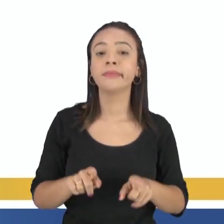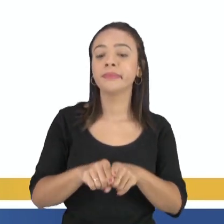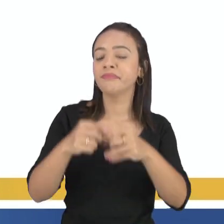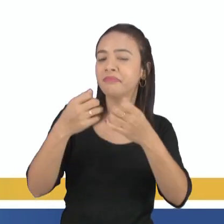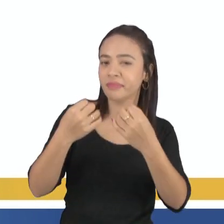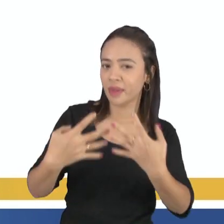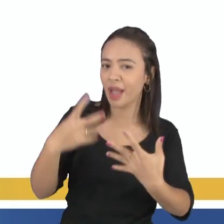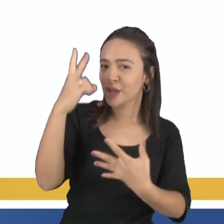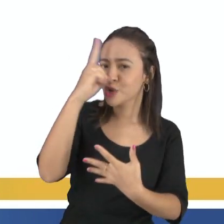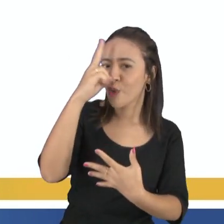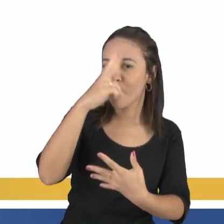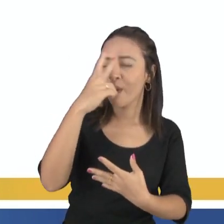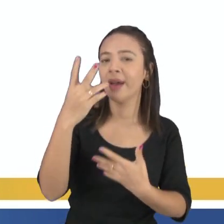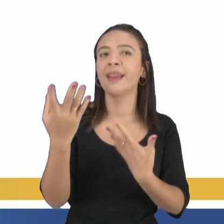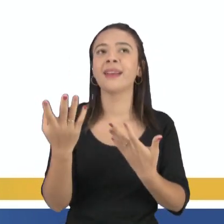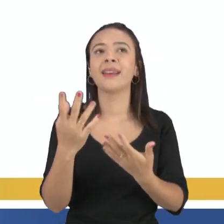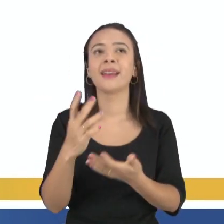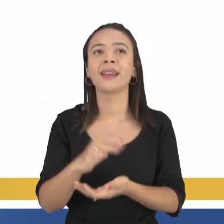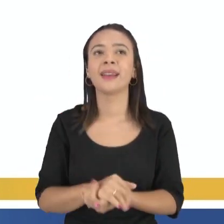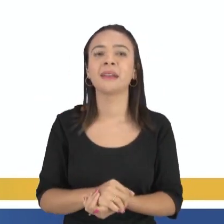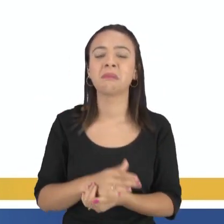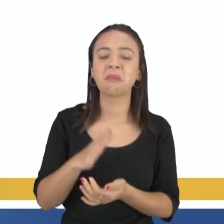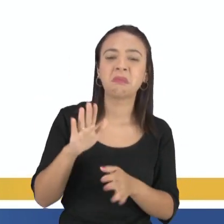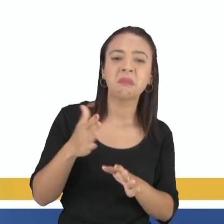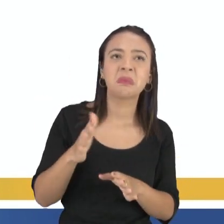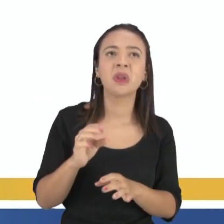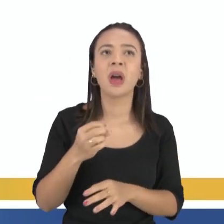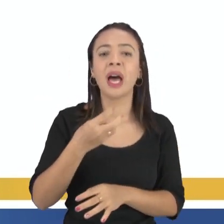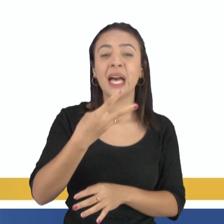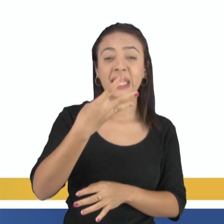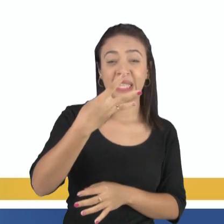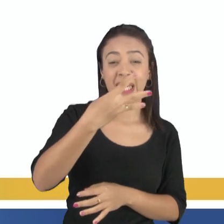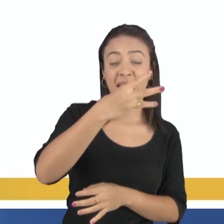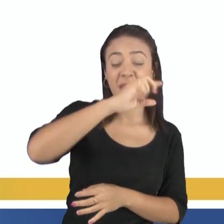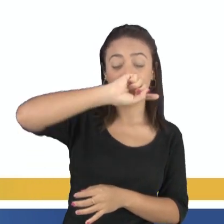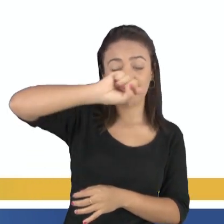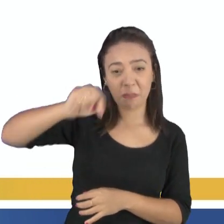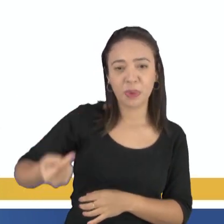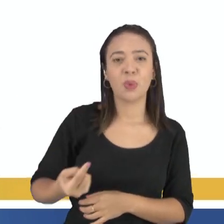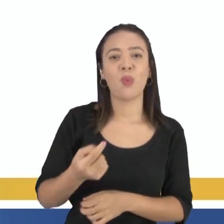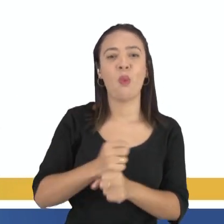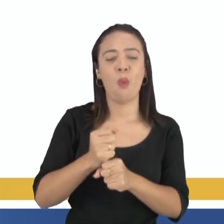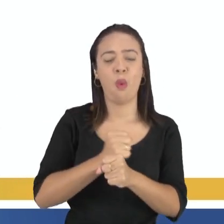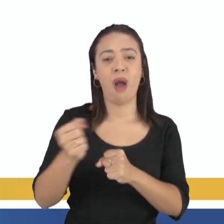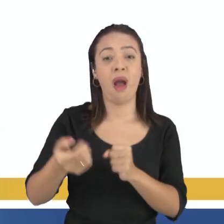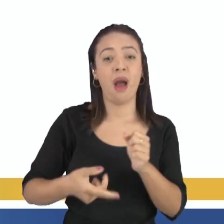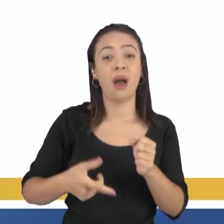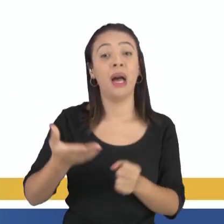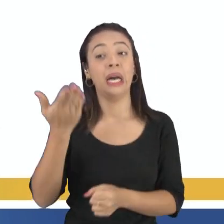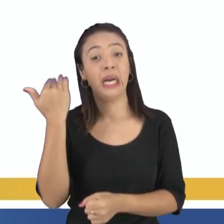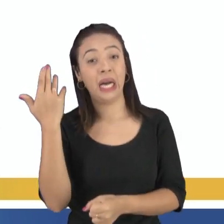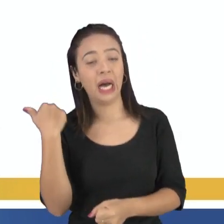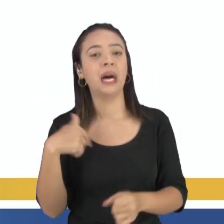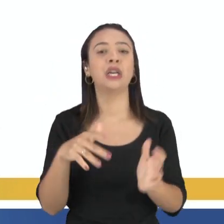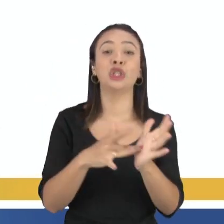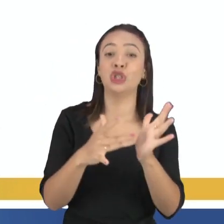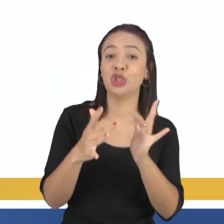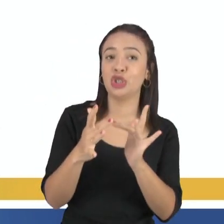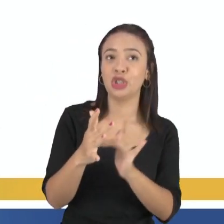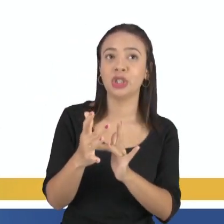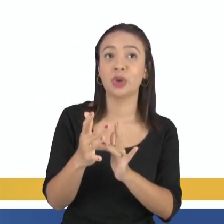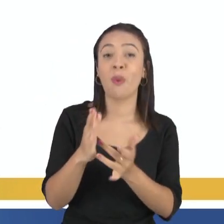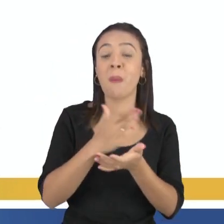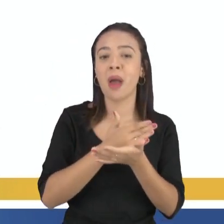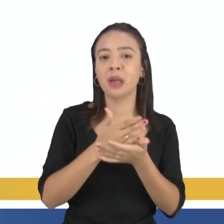de história para vocês, há mais ou menos 3.000 anos antes de Cristo, tem-se os primeiros relatos